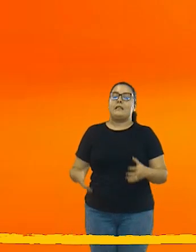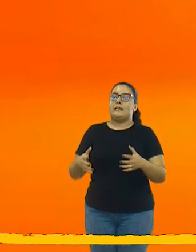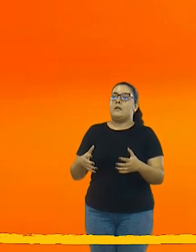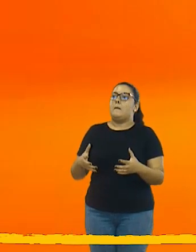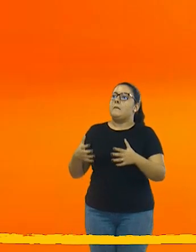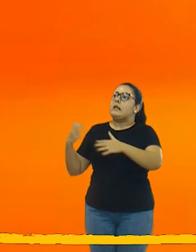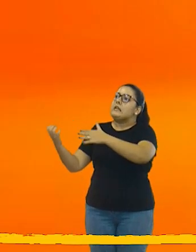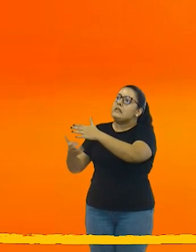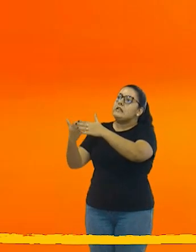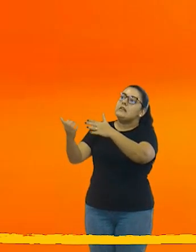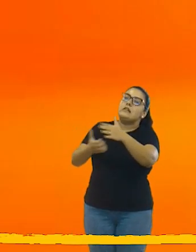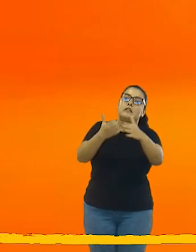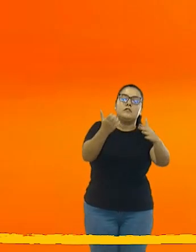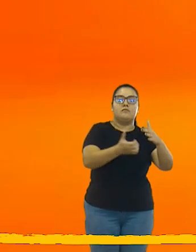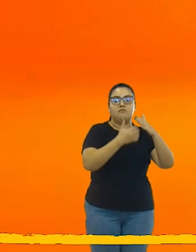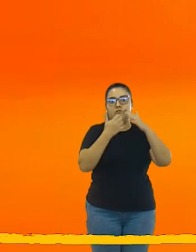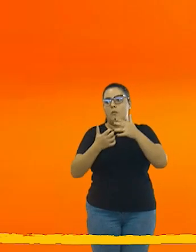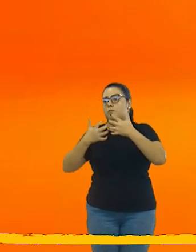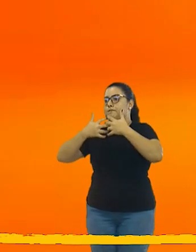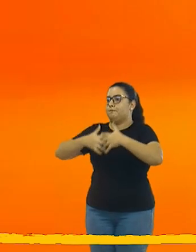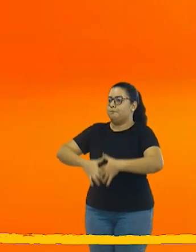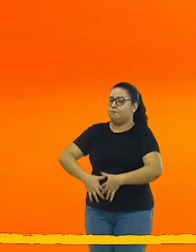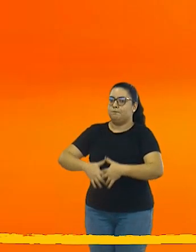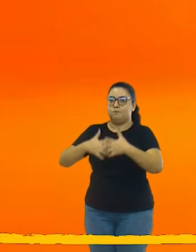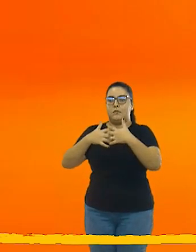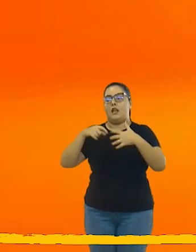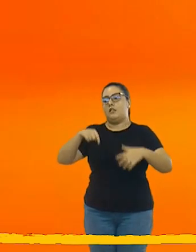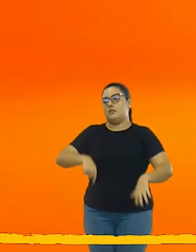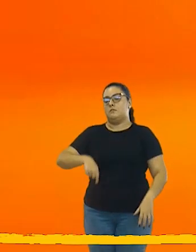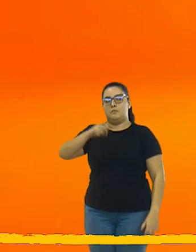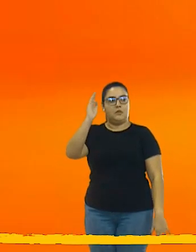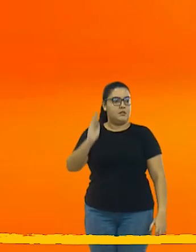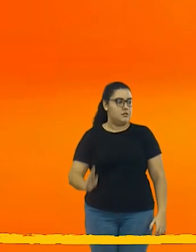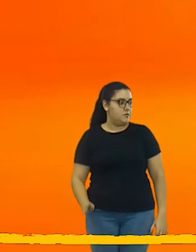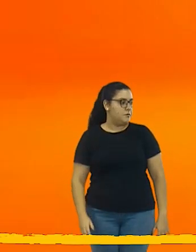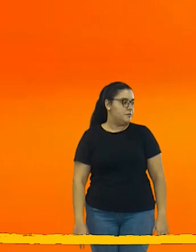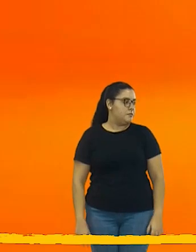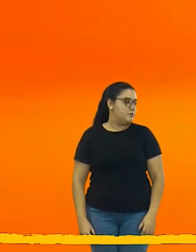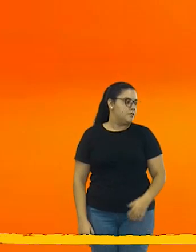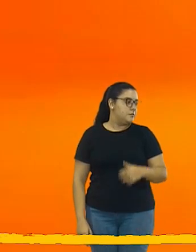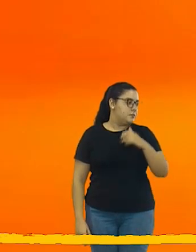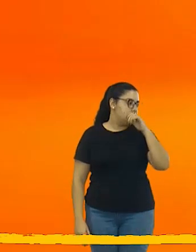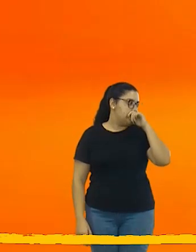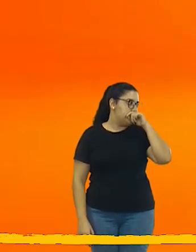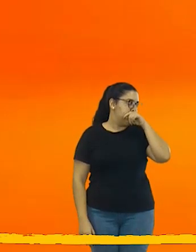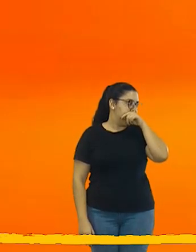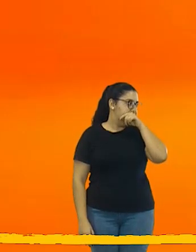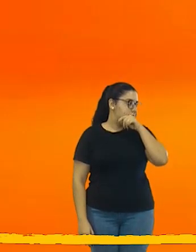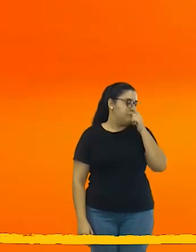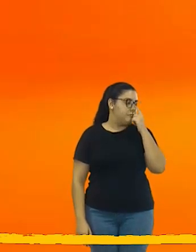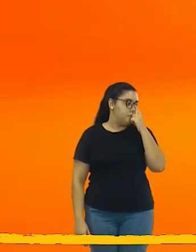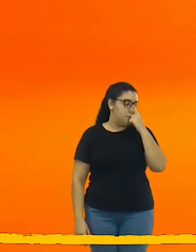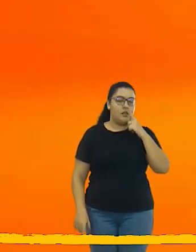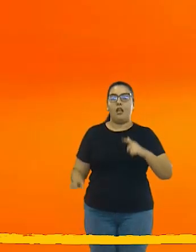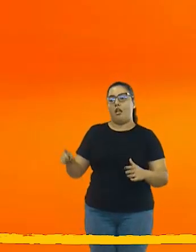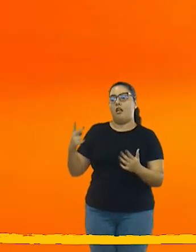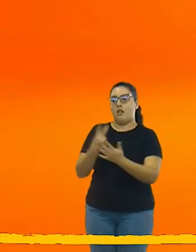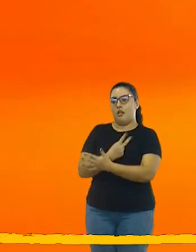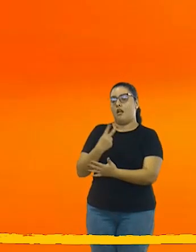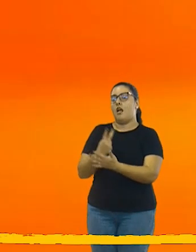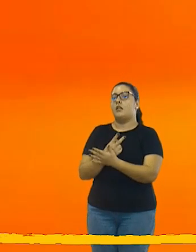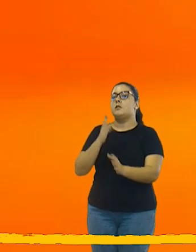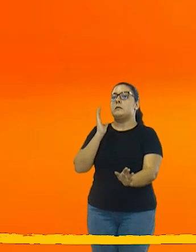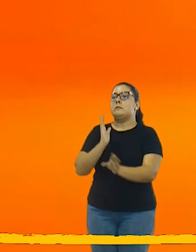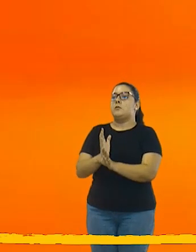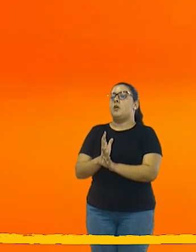latifúndios monocultores mecanizados. É a agricultura moderna do Brasil. E aí, então estaria errado porque fala da